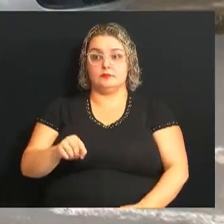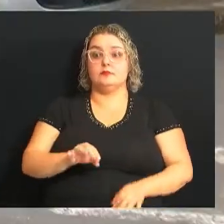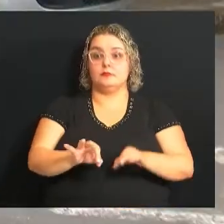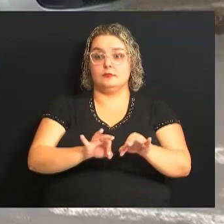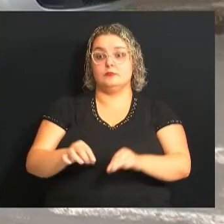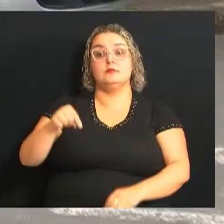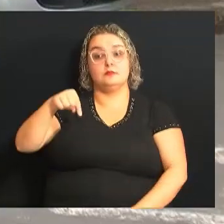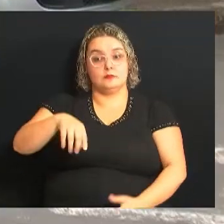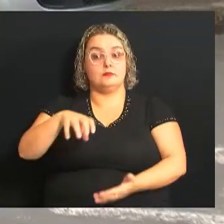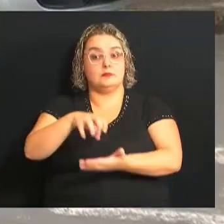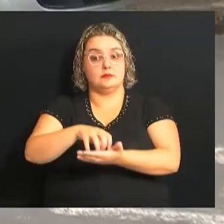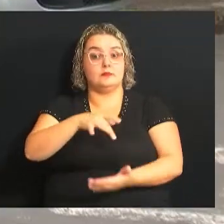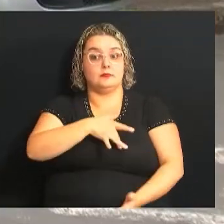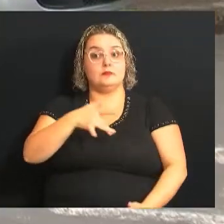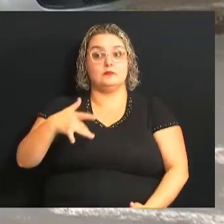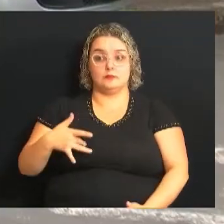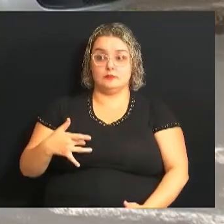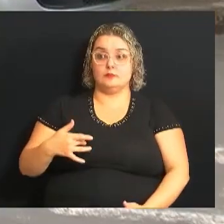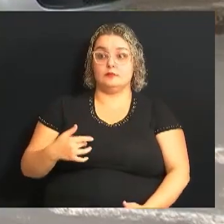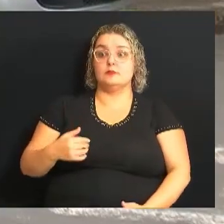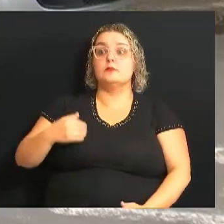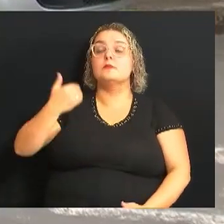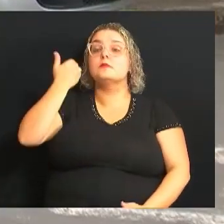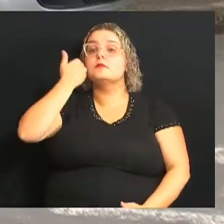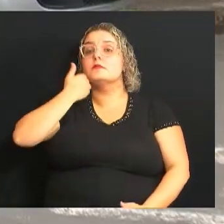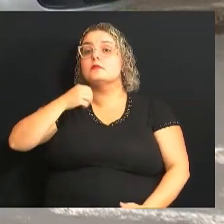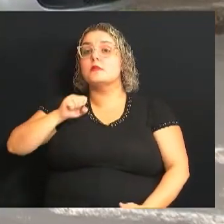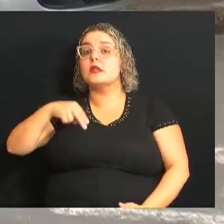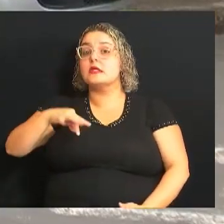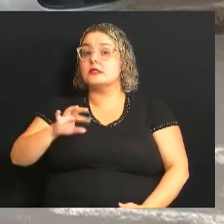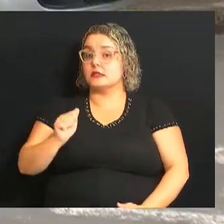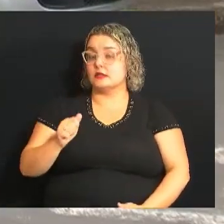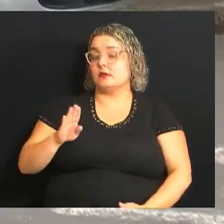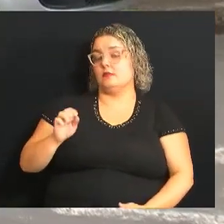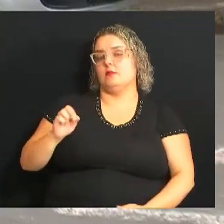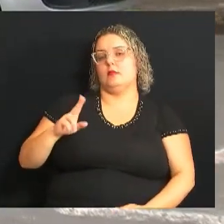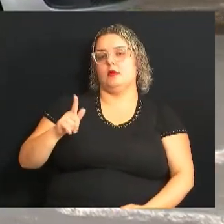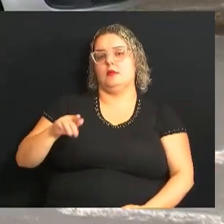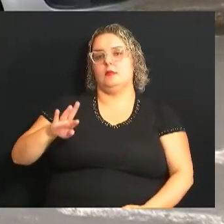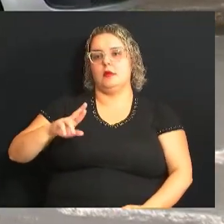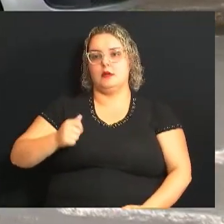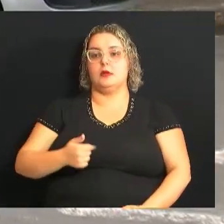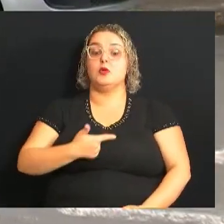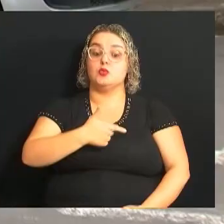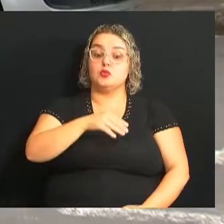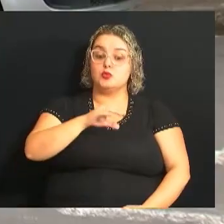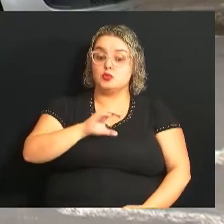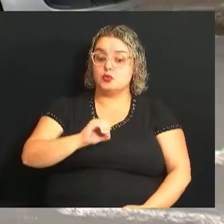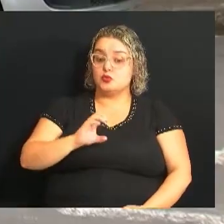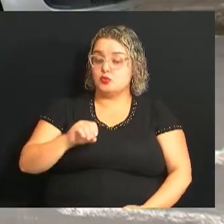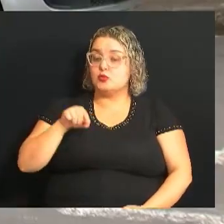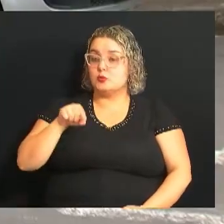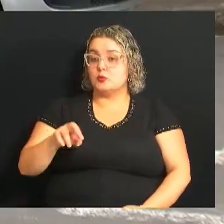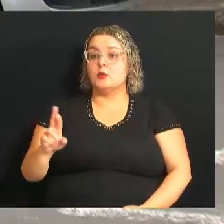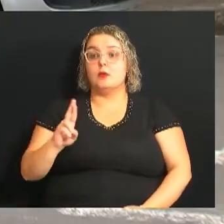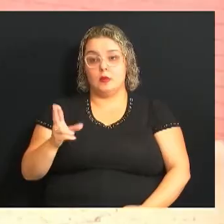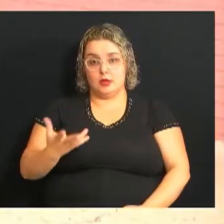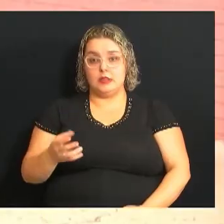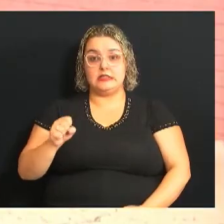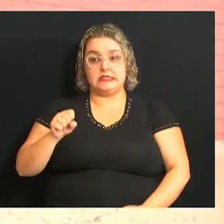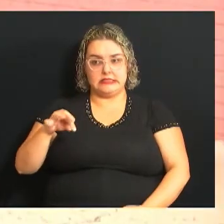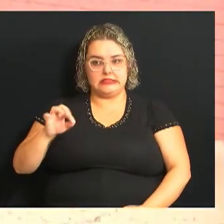o Centro de Saúde Santa Bárbara, o vereador encaminhou R$200 mil, que serão aplicados